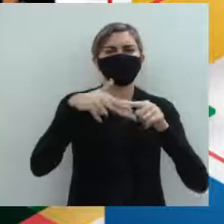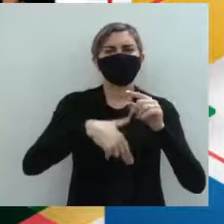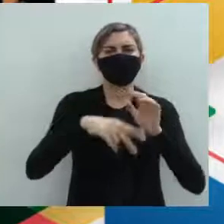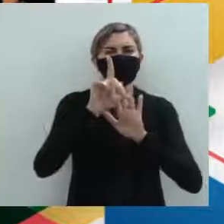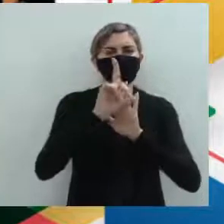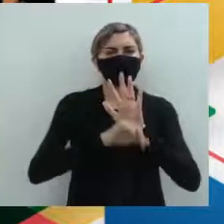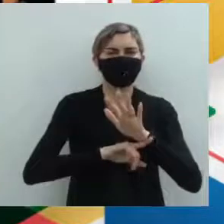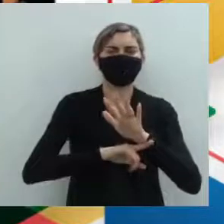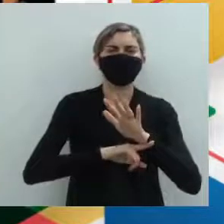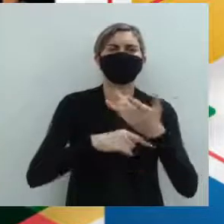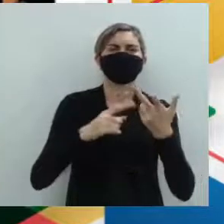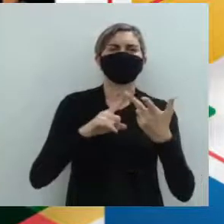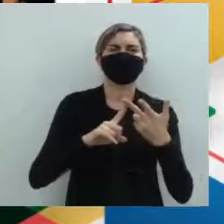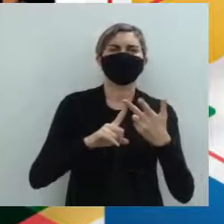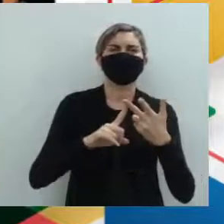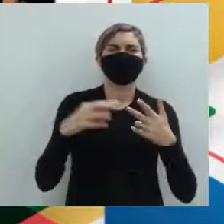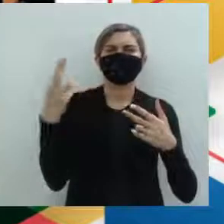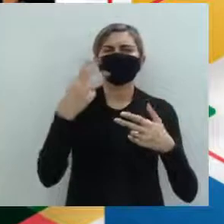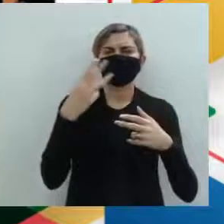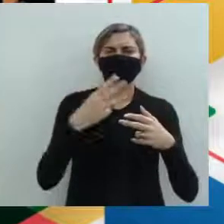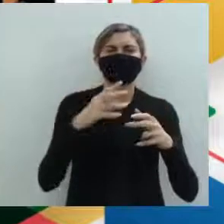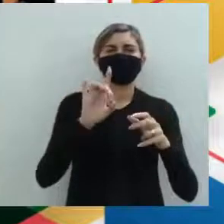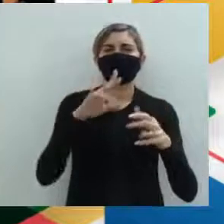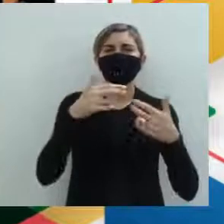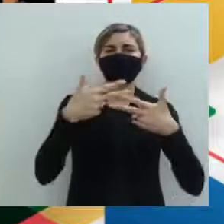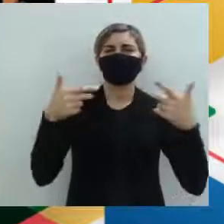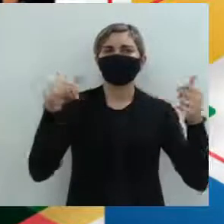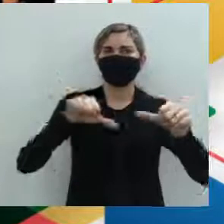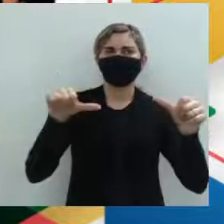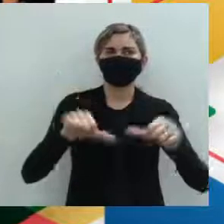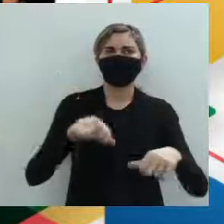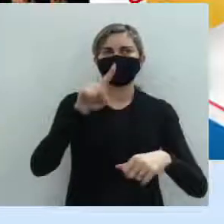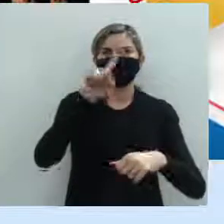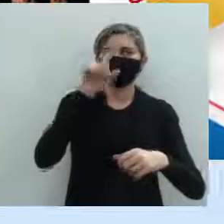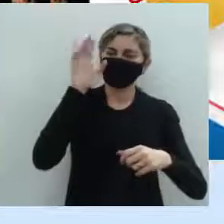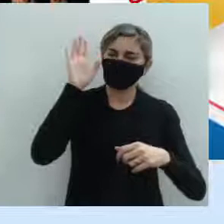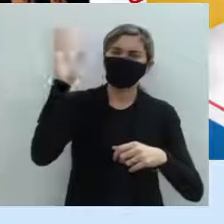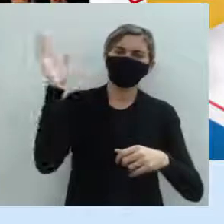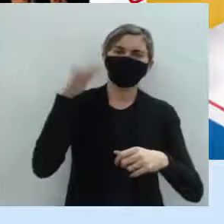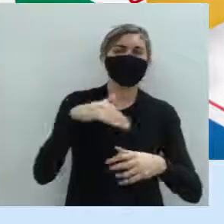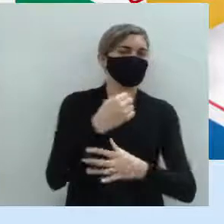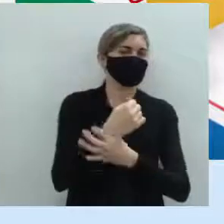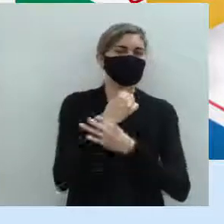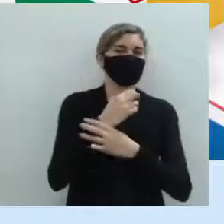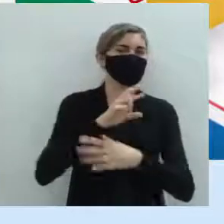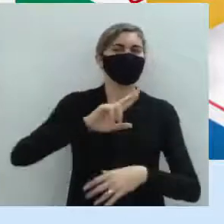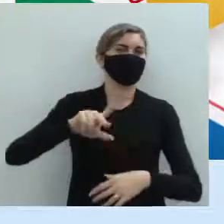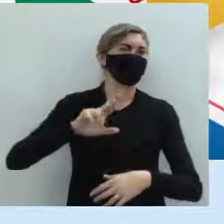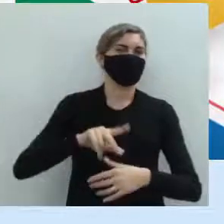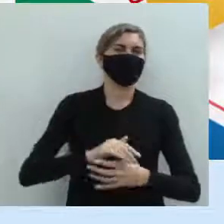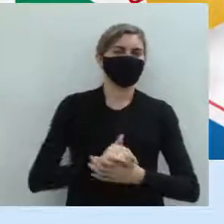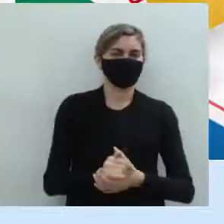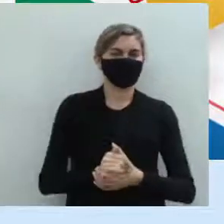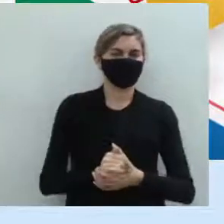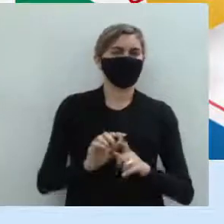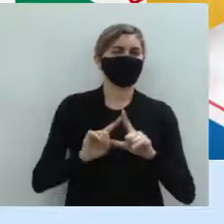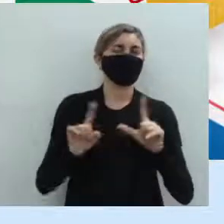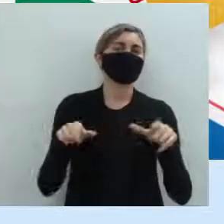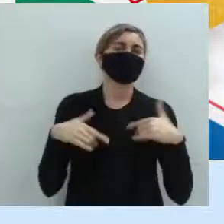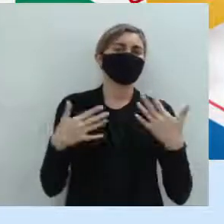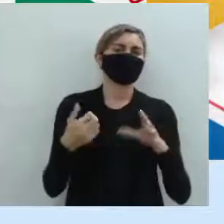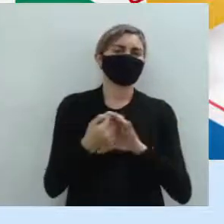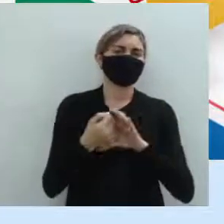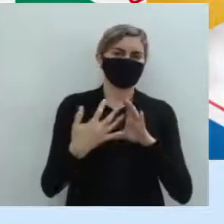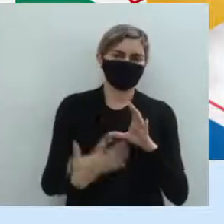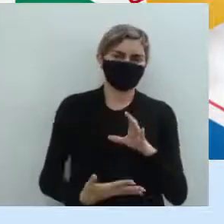direitos, privatização, terceirização, só tem coisa ruim. Então, seguro, a gente sabe que não é. Mas qual é a